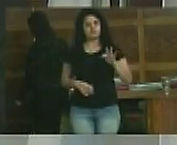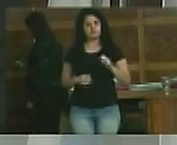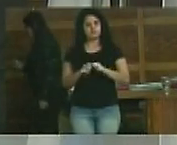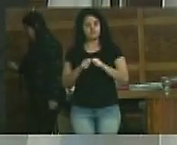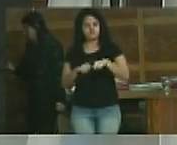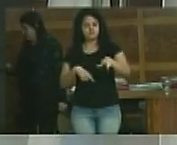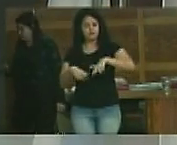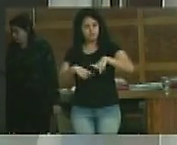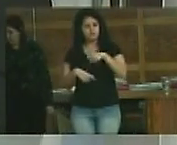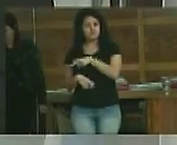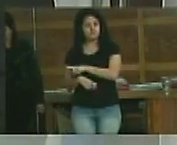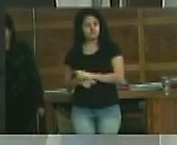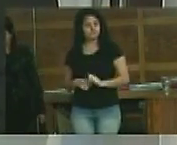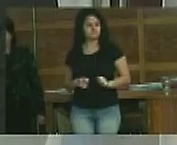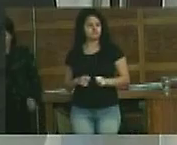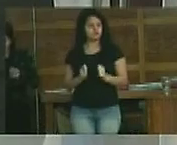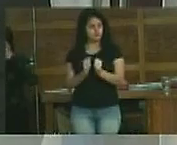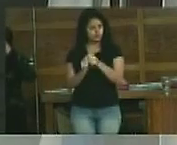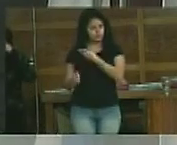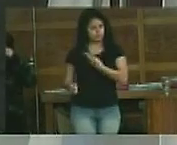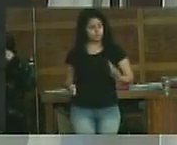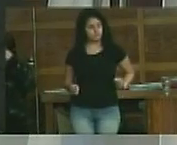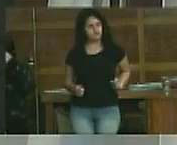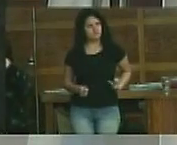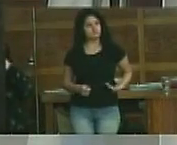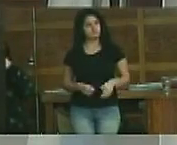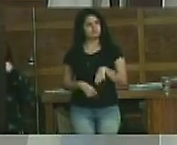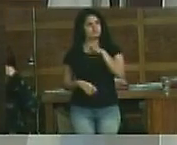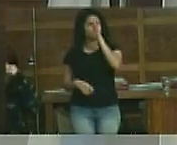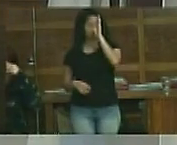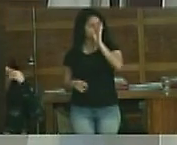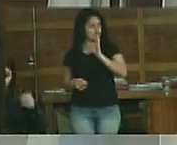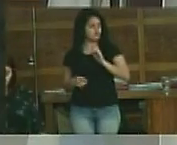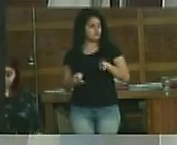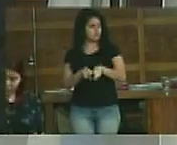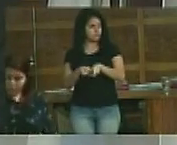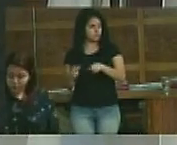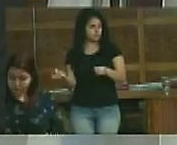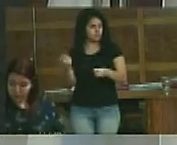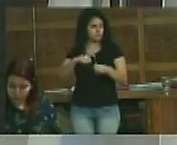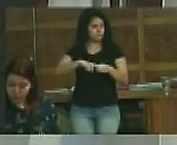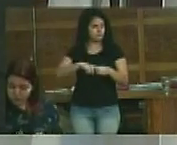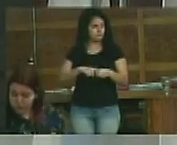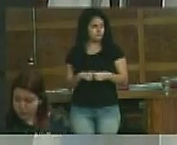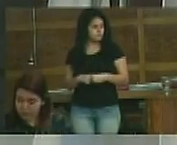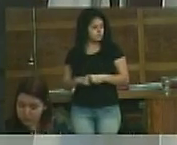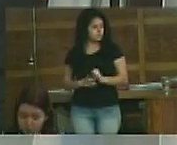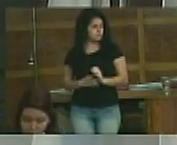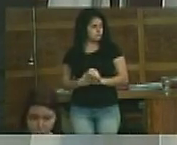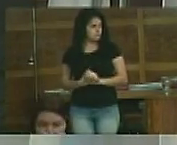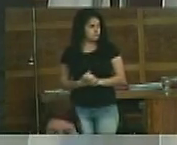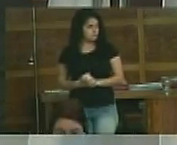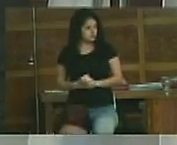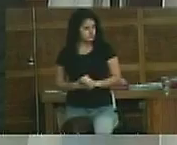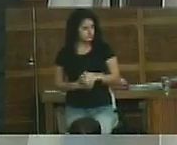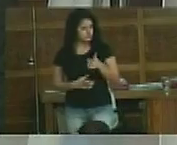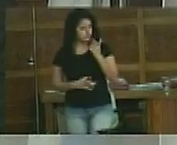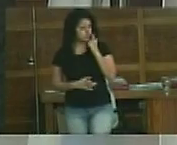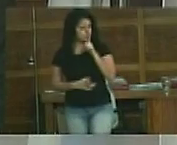jus, juntamente com o governo federal, juntamente com os conveniados que